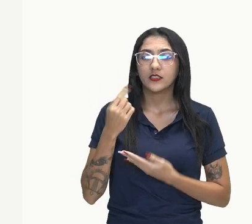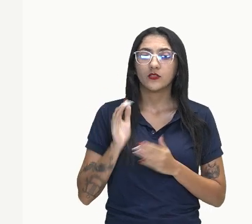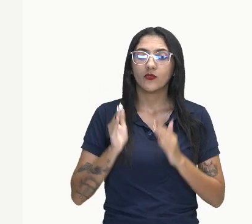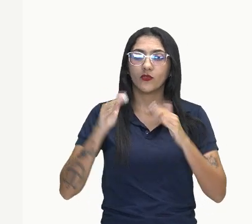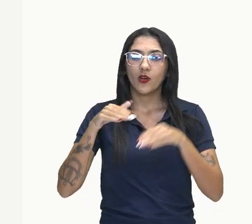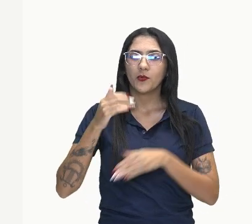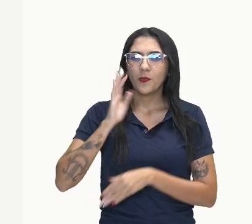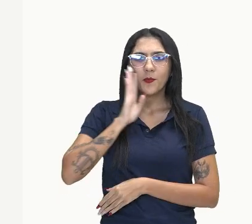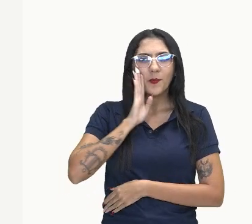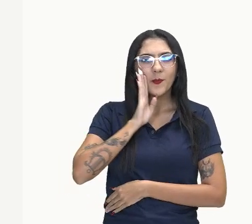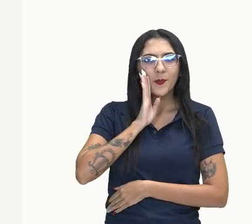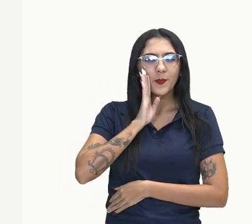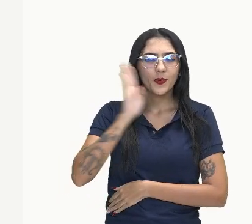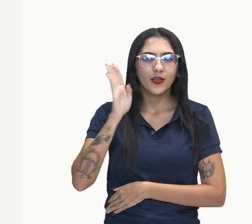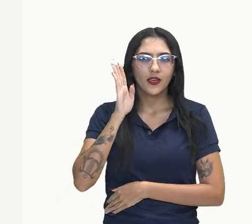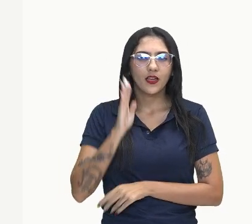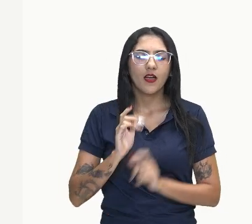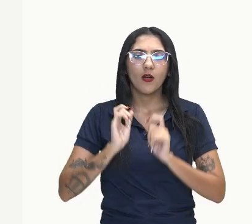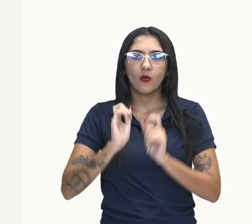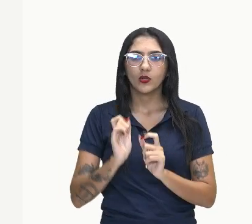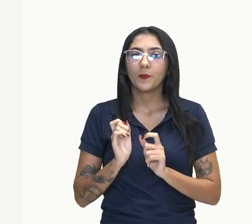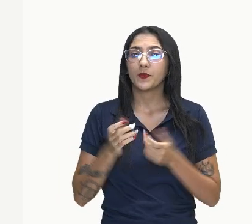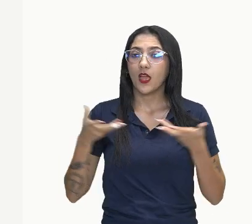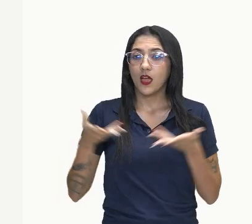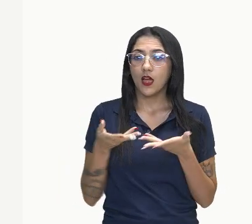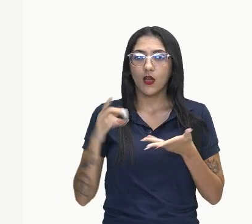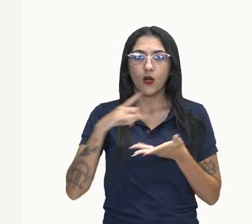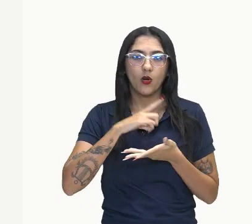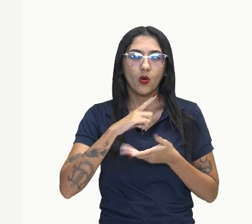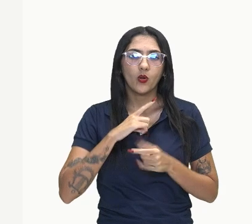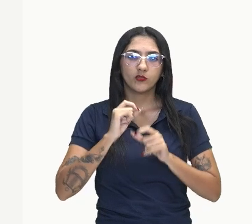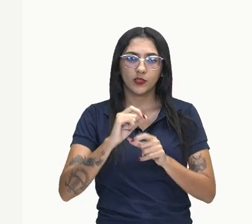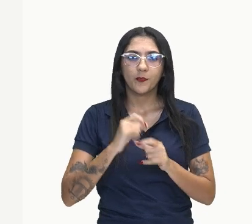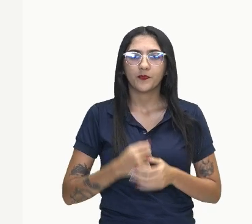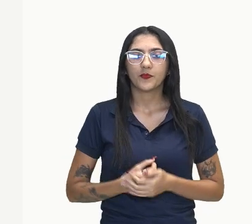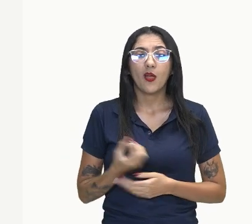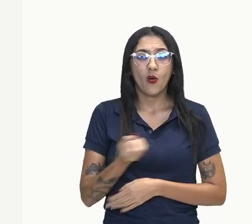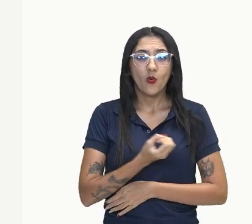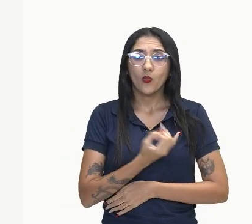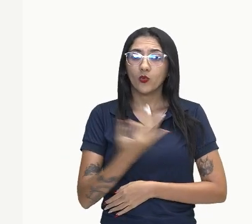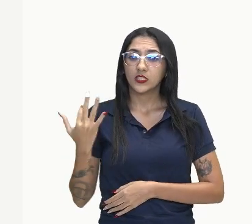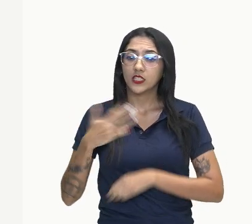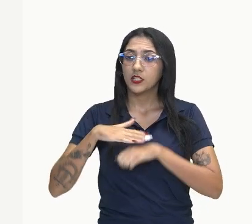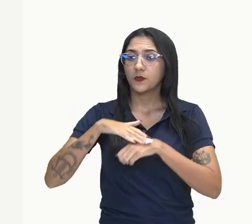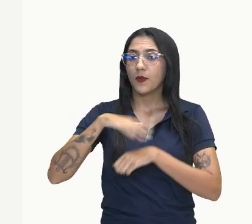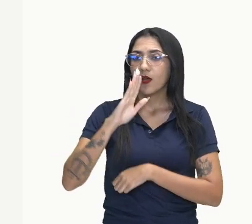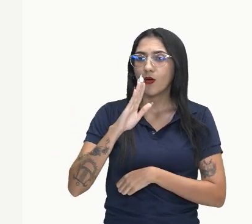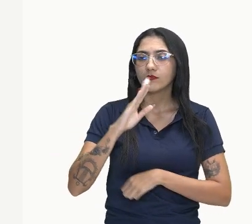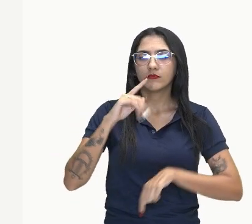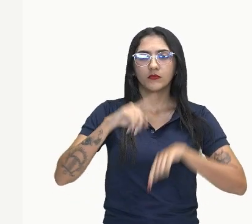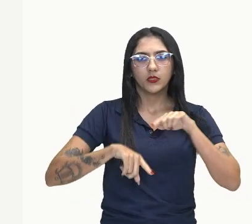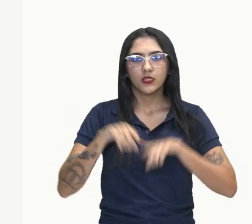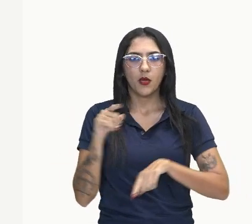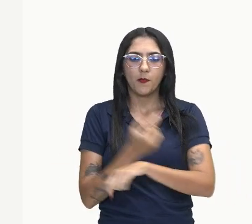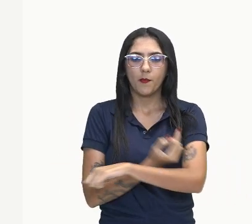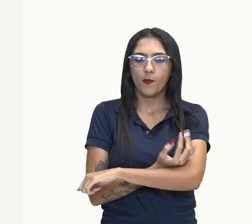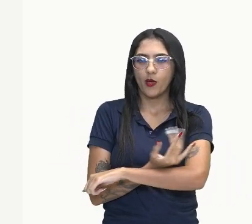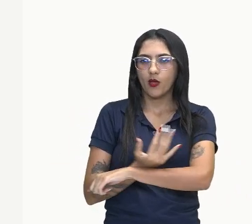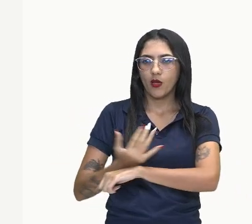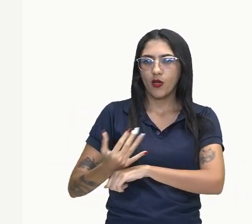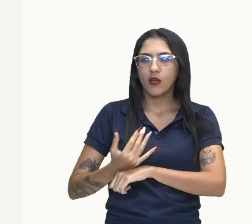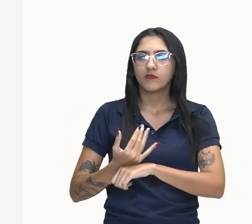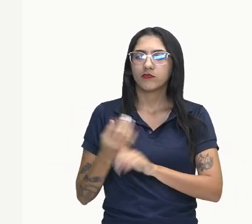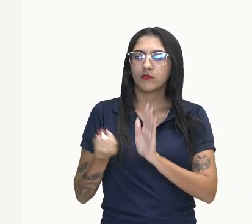produção intensiva vai ser de quê? De aumentar a produtividade de um